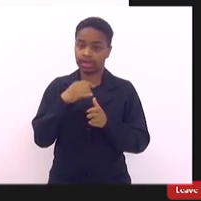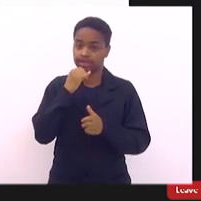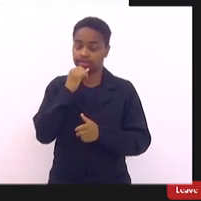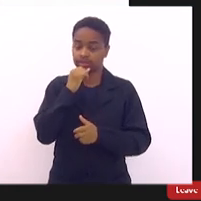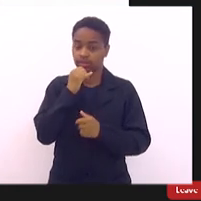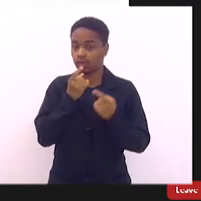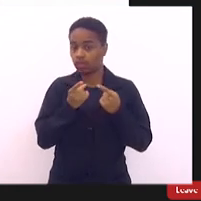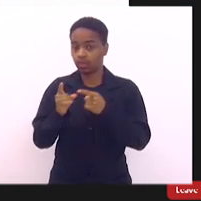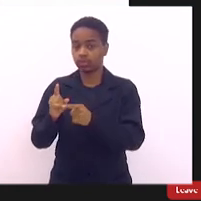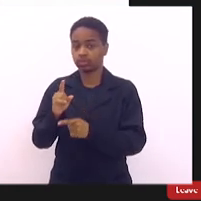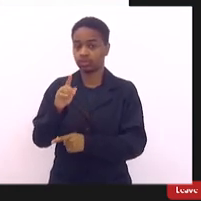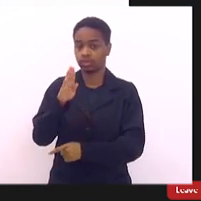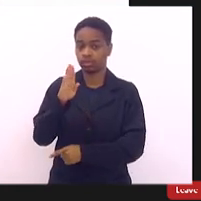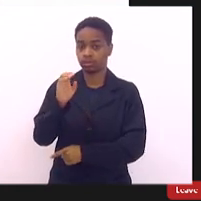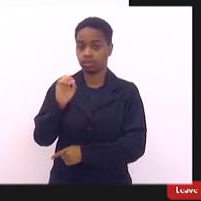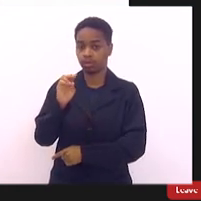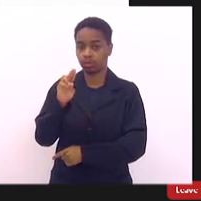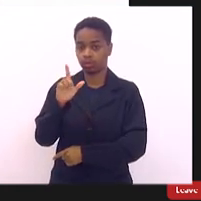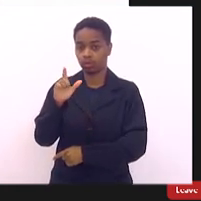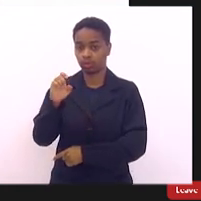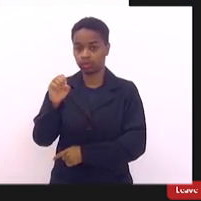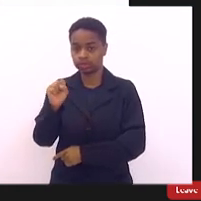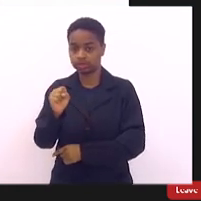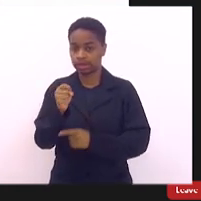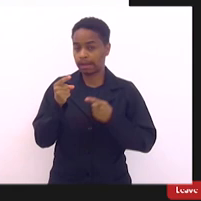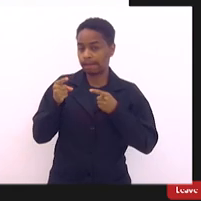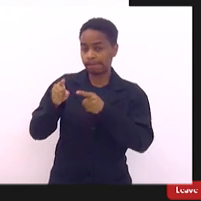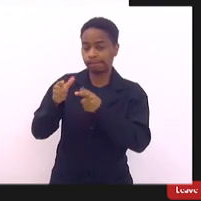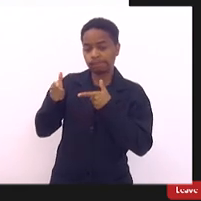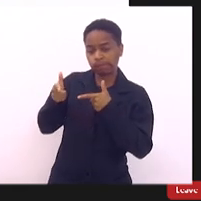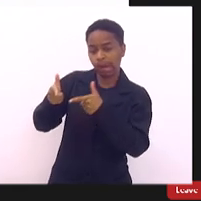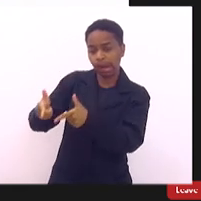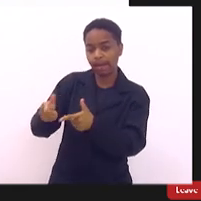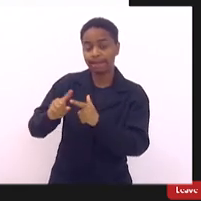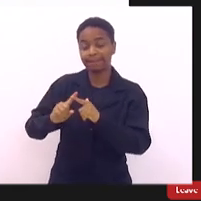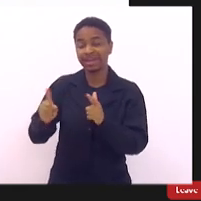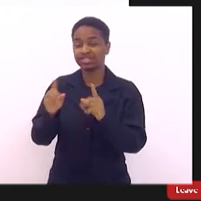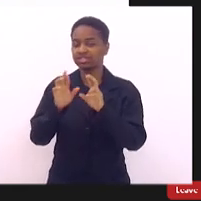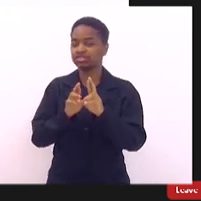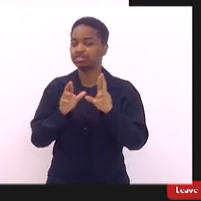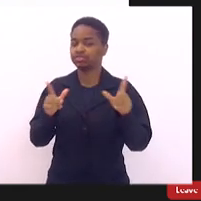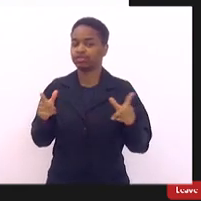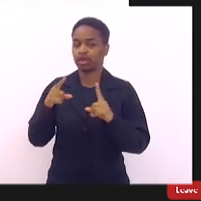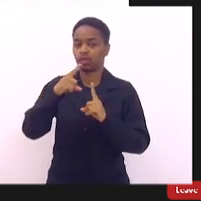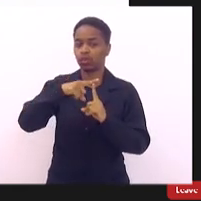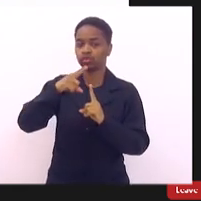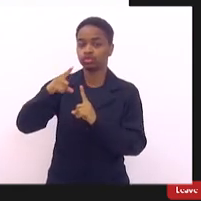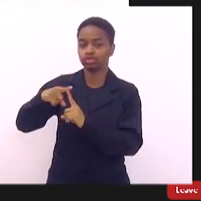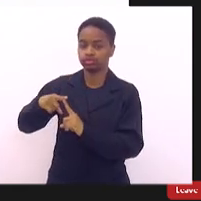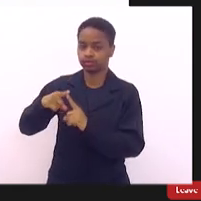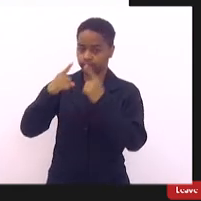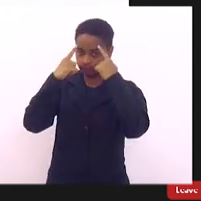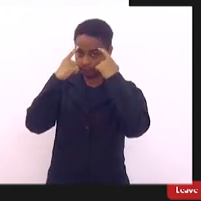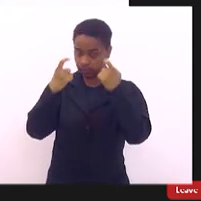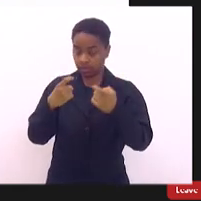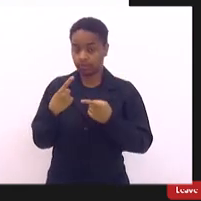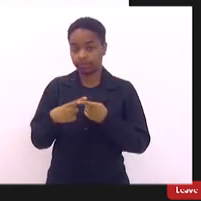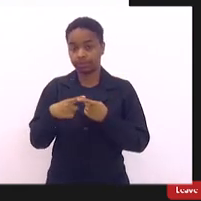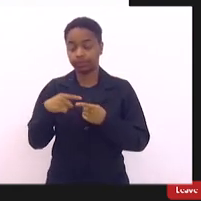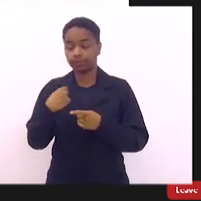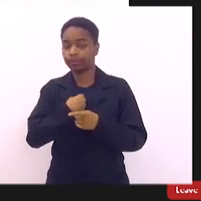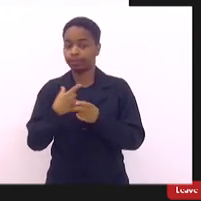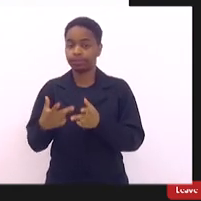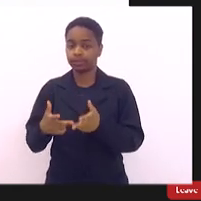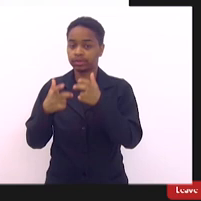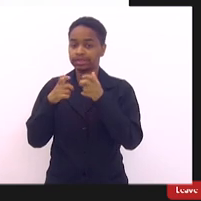Boulos, de ataques, né? Mas a natureza do ataque é muito diferente. A gente via que esses